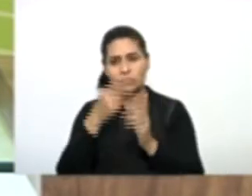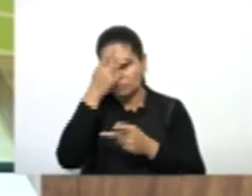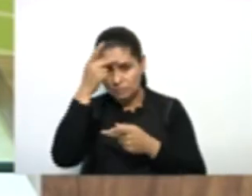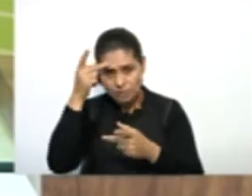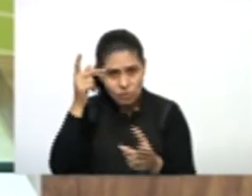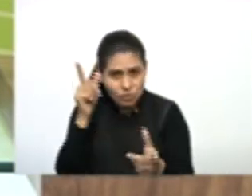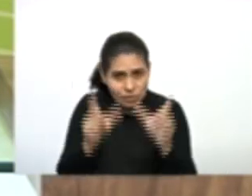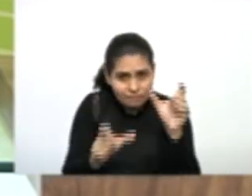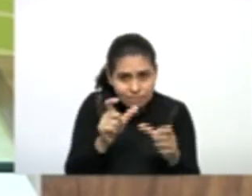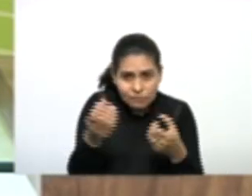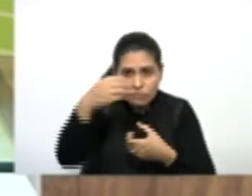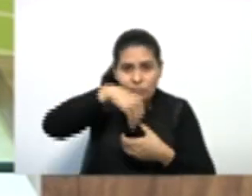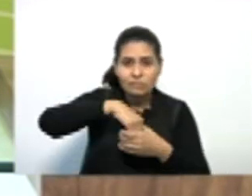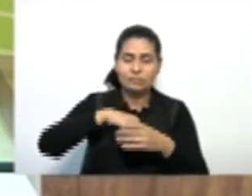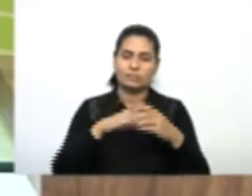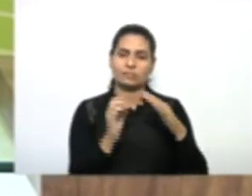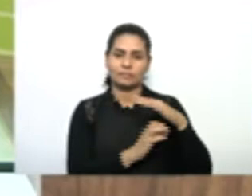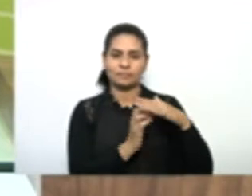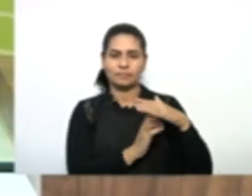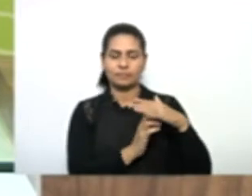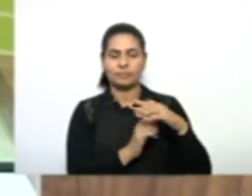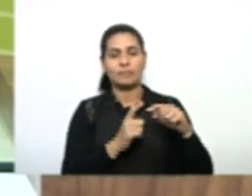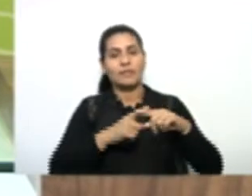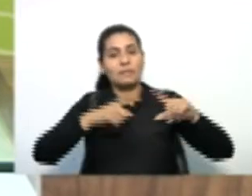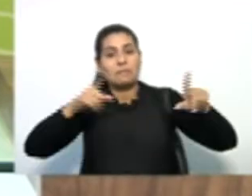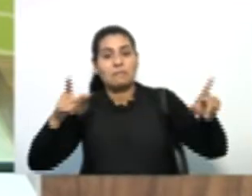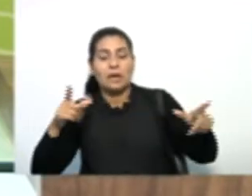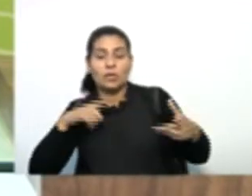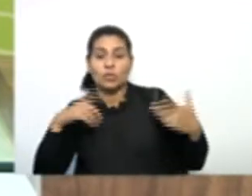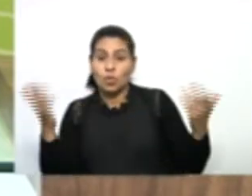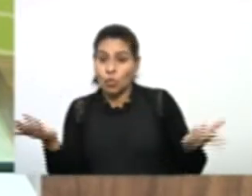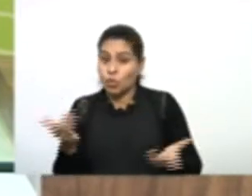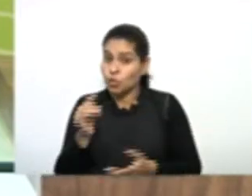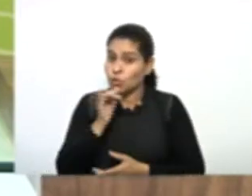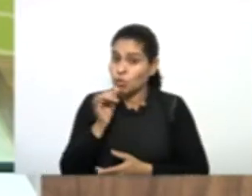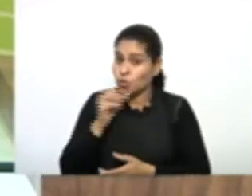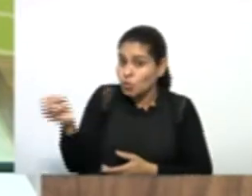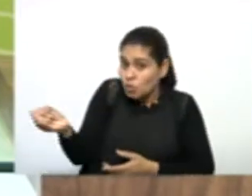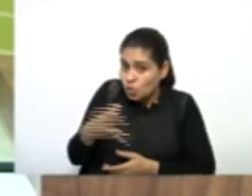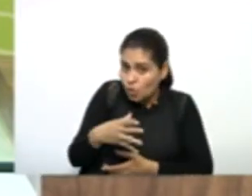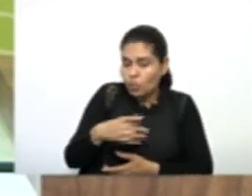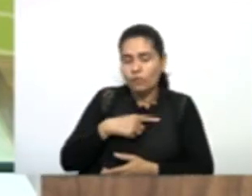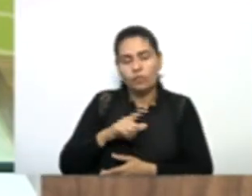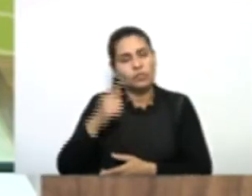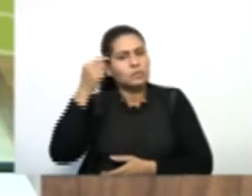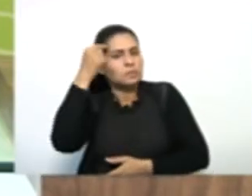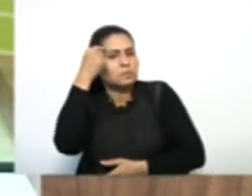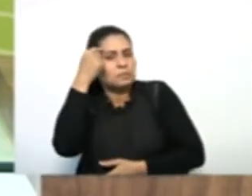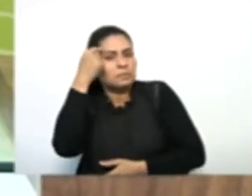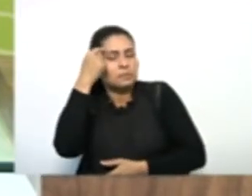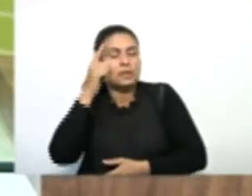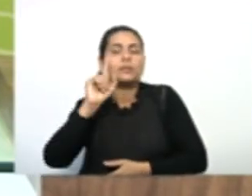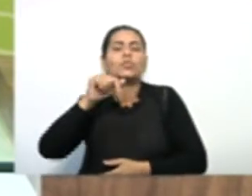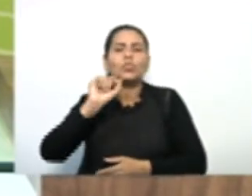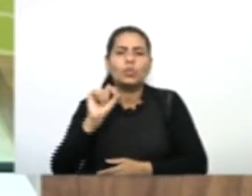acionistas. Por outro lado, a gente já pode perceber que uma nova lógica se implanta quando a gente começa a pensar